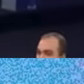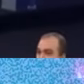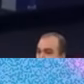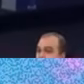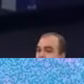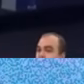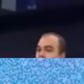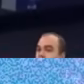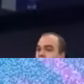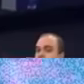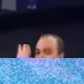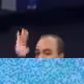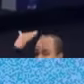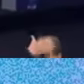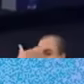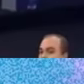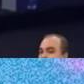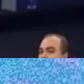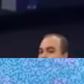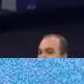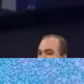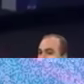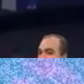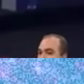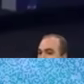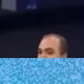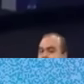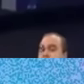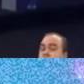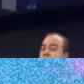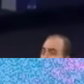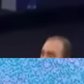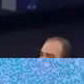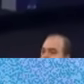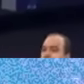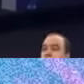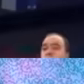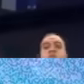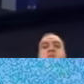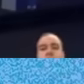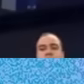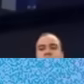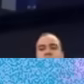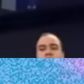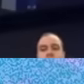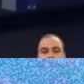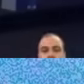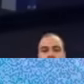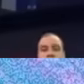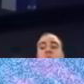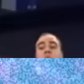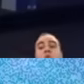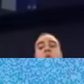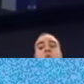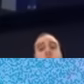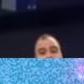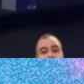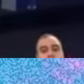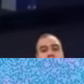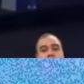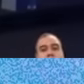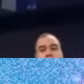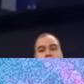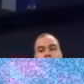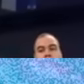por favor. Bem, Datena, calma, por favor. Vem, fica aqui do lado. Aqui, fica aqui, ó. Entra a segurança. Fica bem aqui, ó. Entra segurança, por favor, aqui no